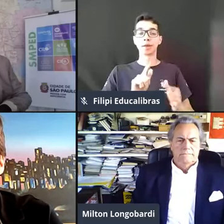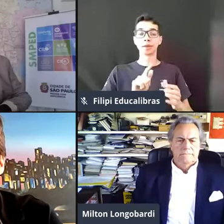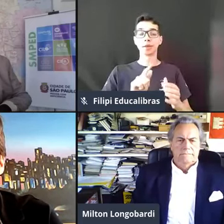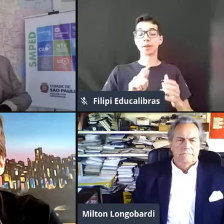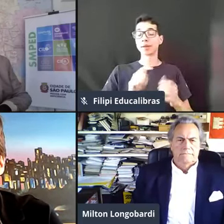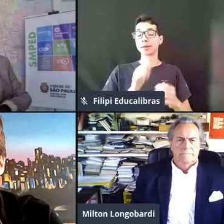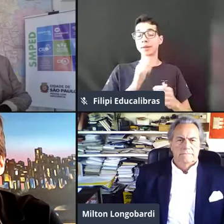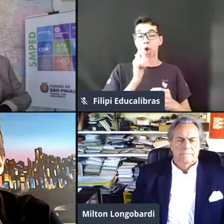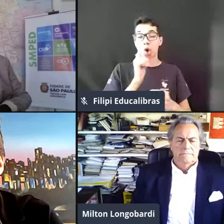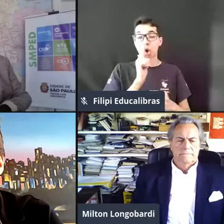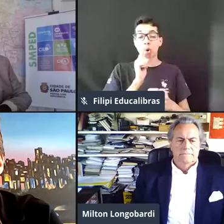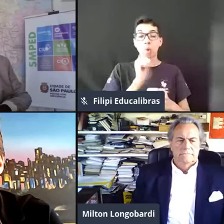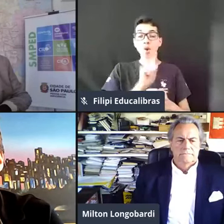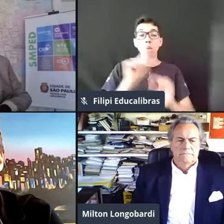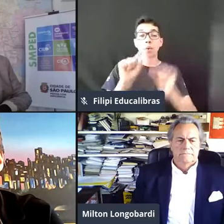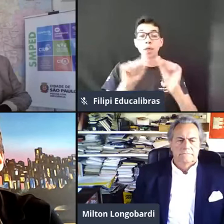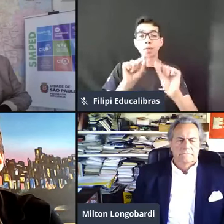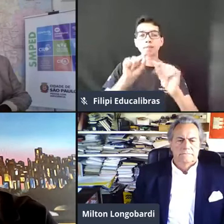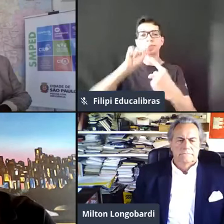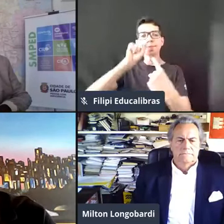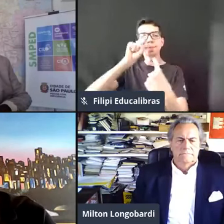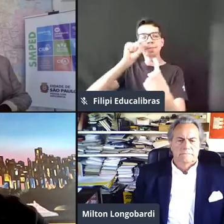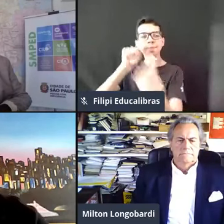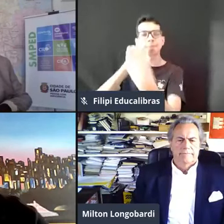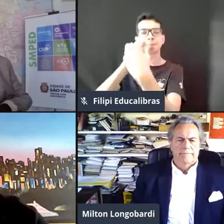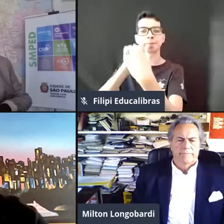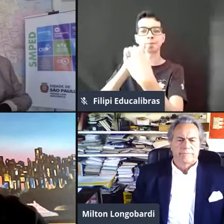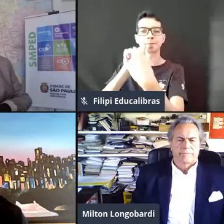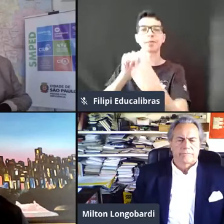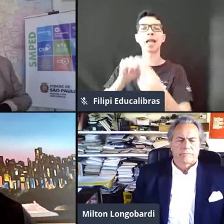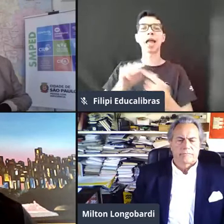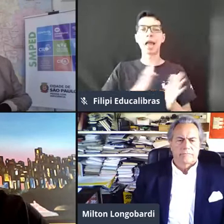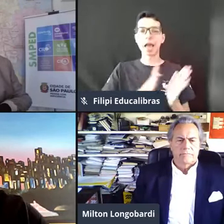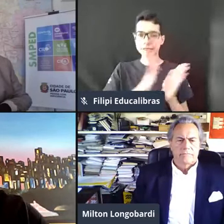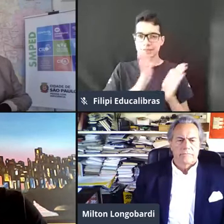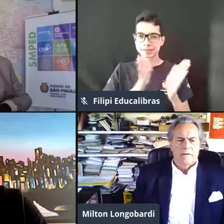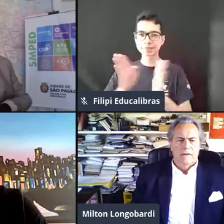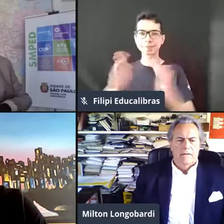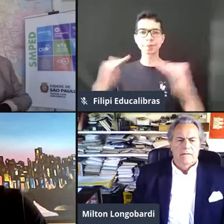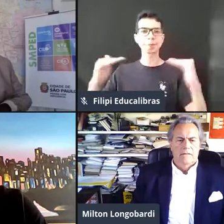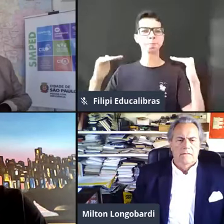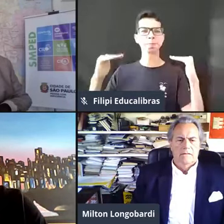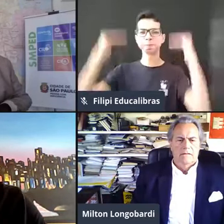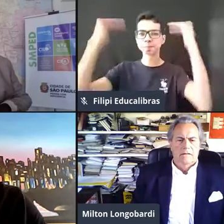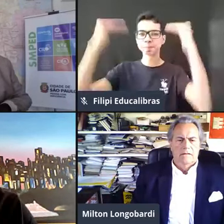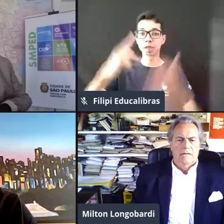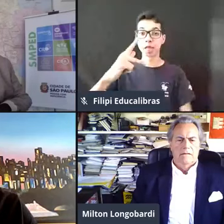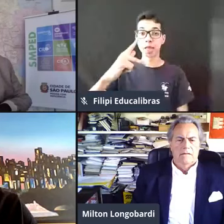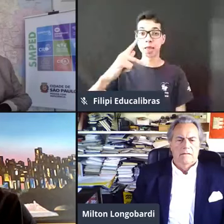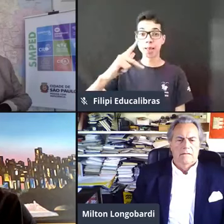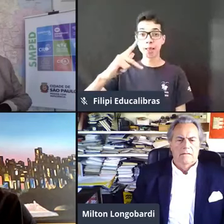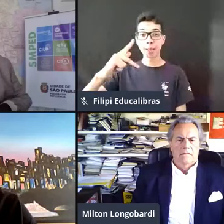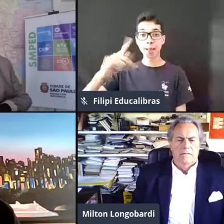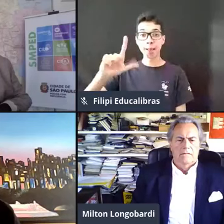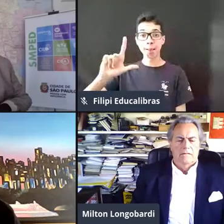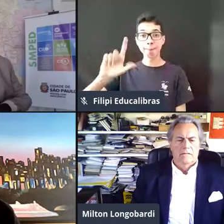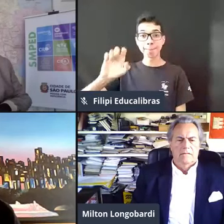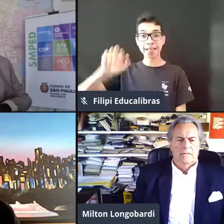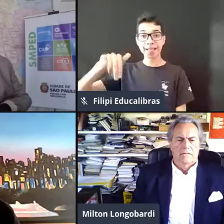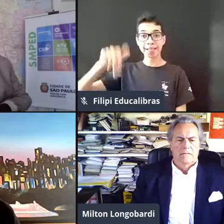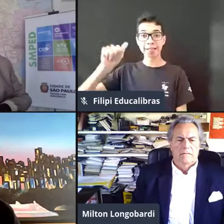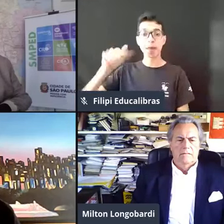acessibilidade plena, que engloba a acessibilidade universal. A gente fala